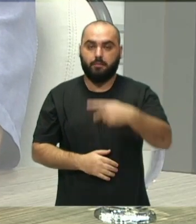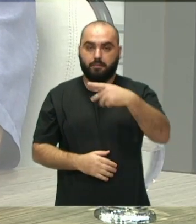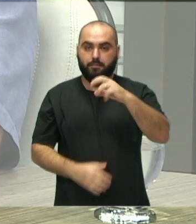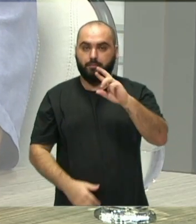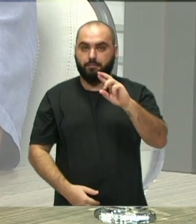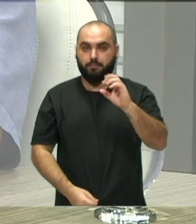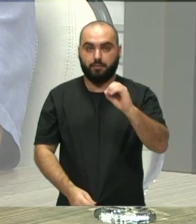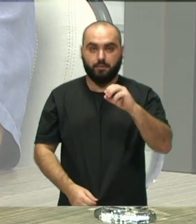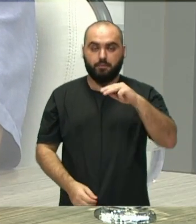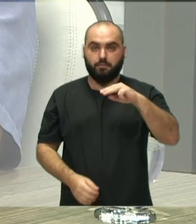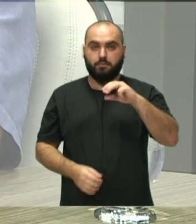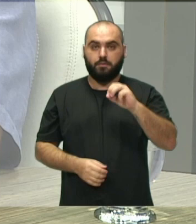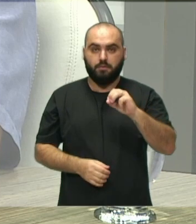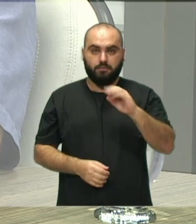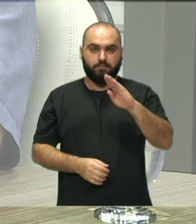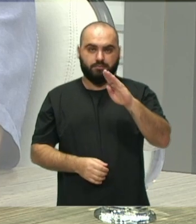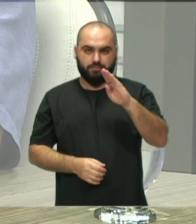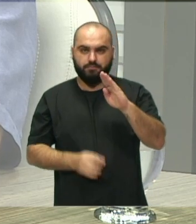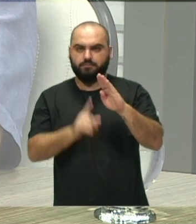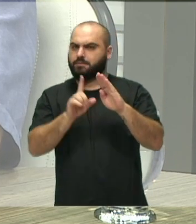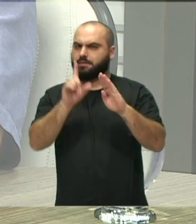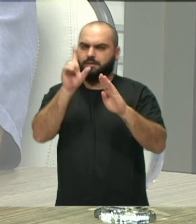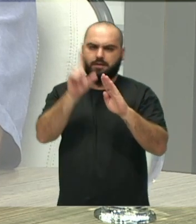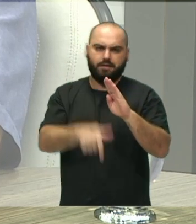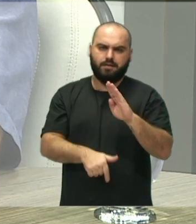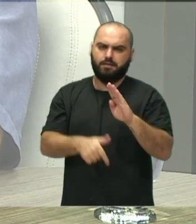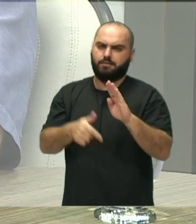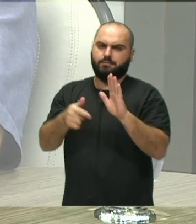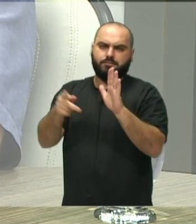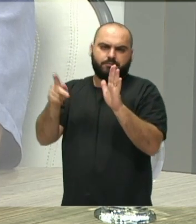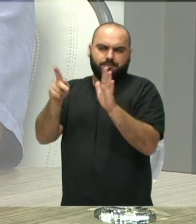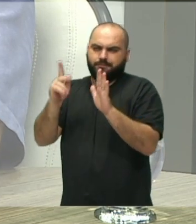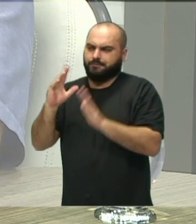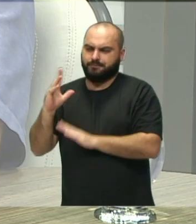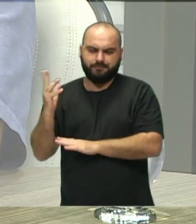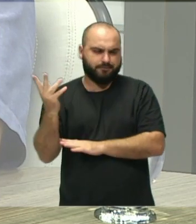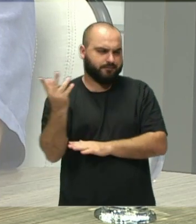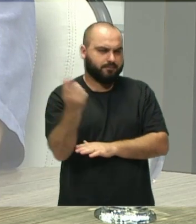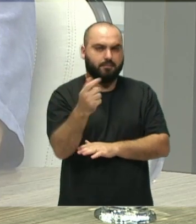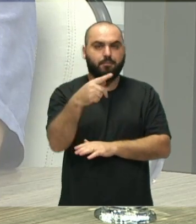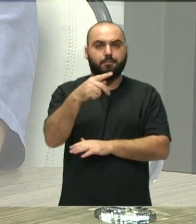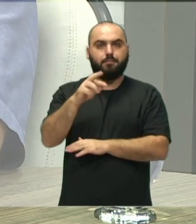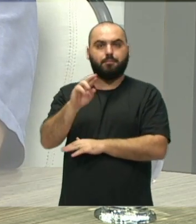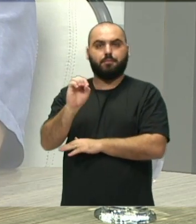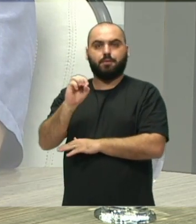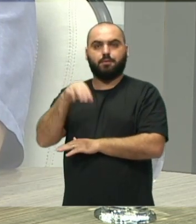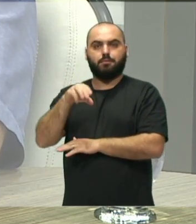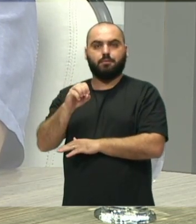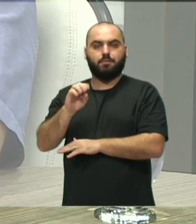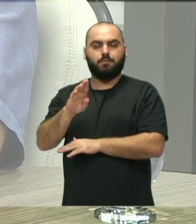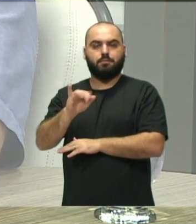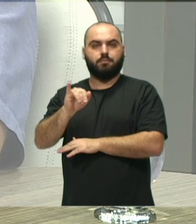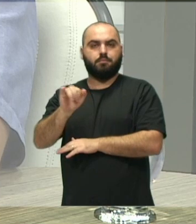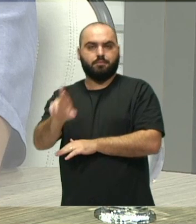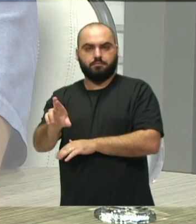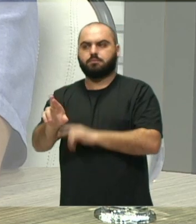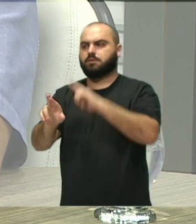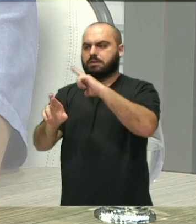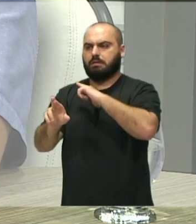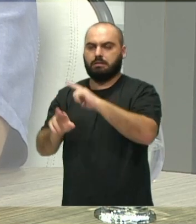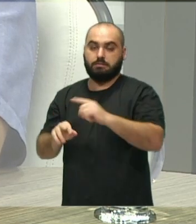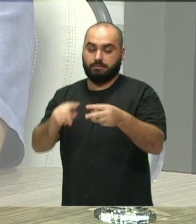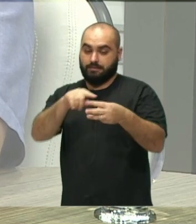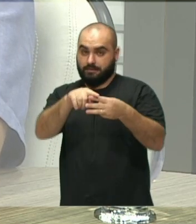grande projeto de mobilidade integrado regional, né? Então, ele é composto de 3 principais